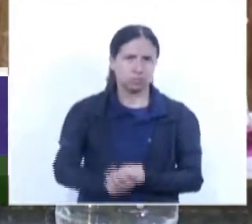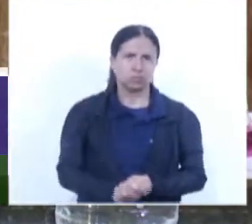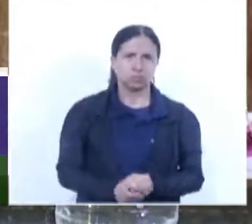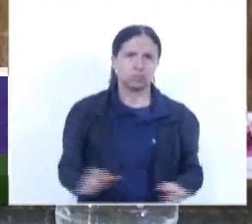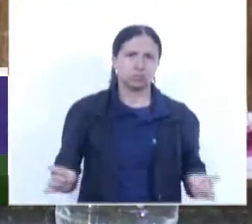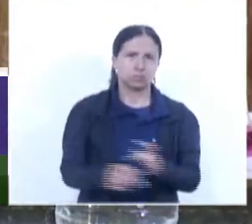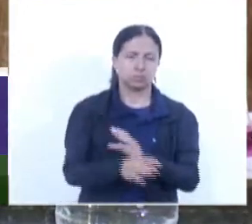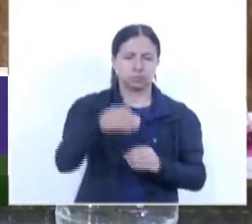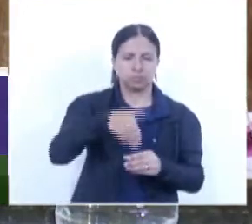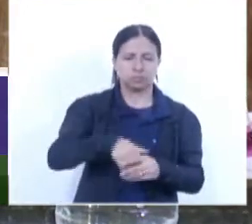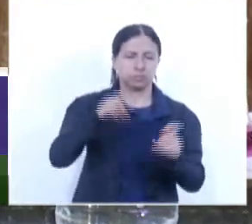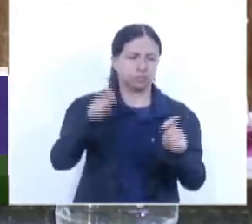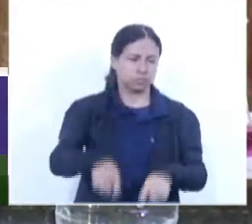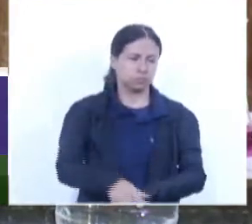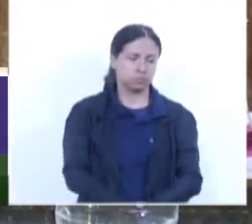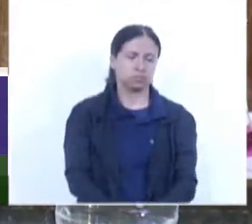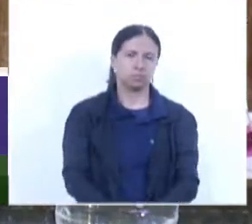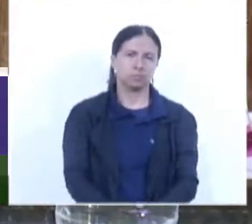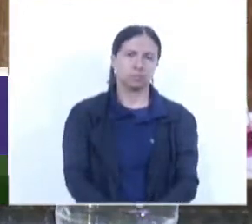ser votado